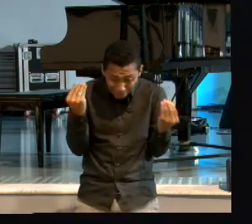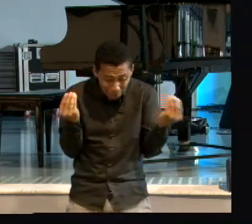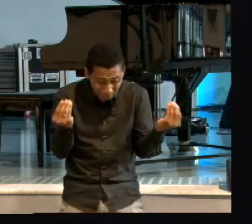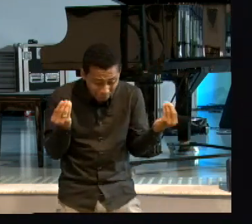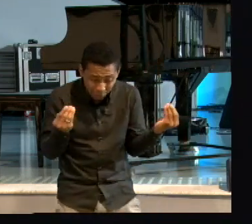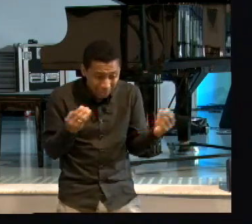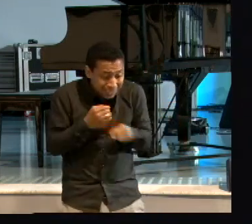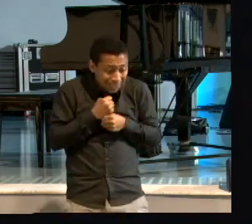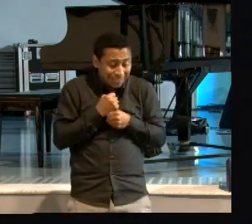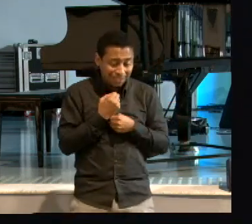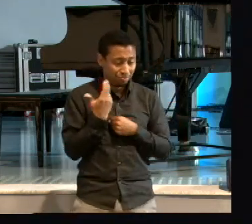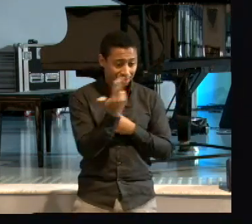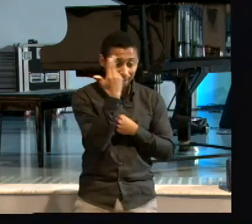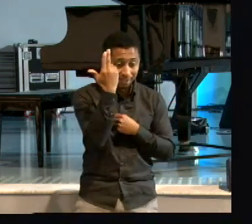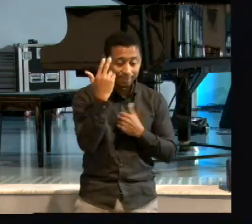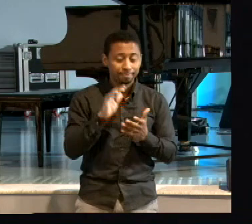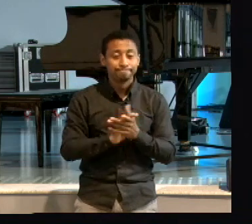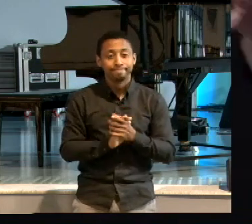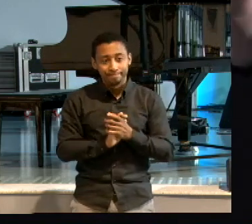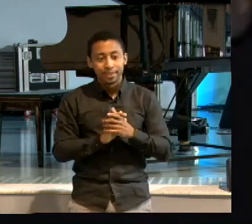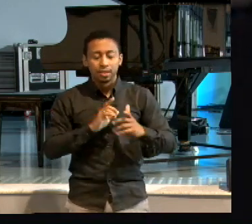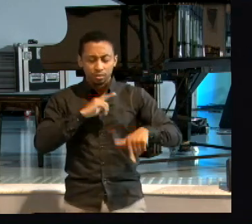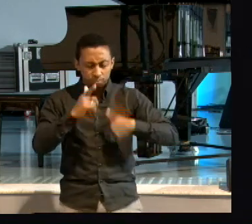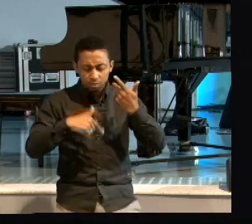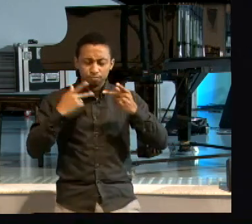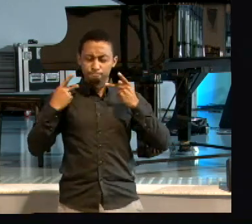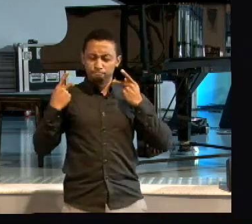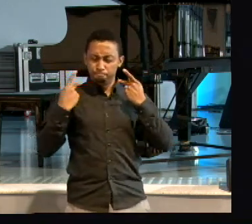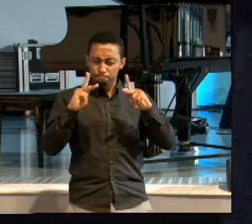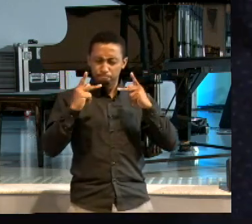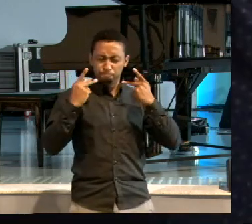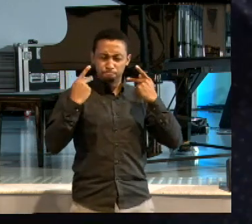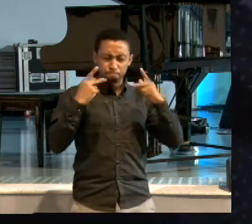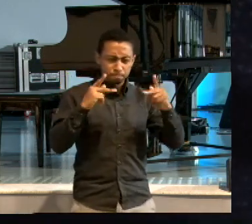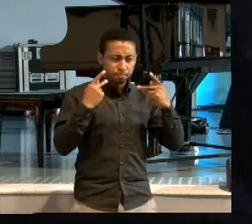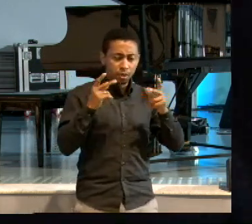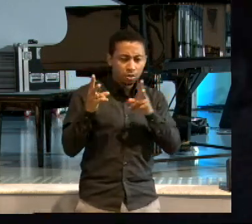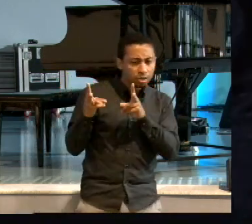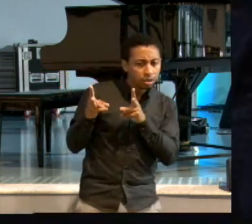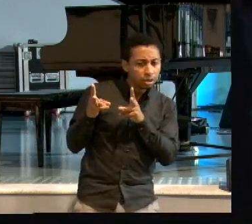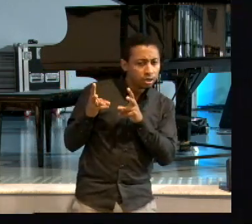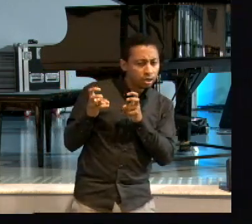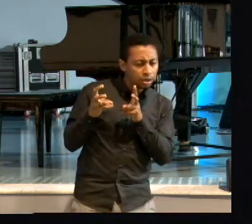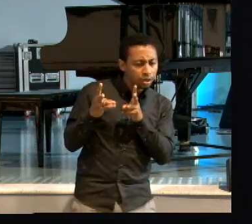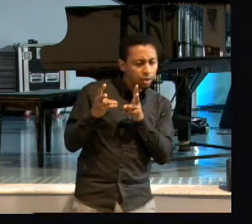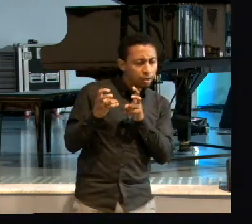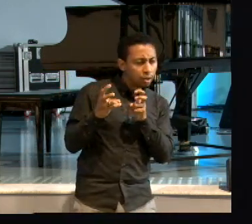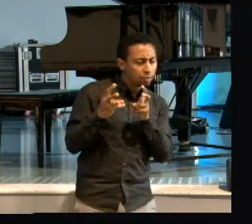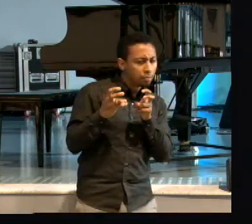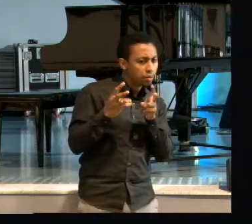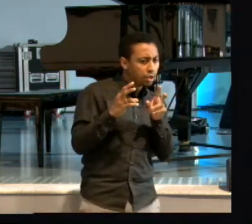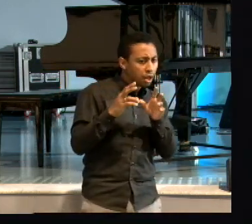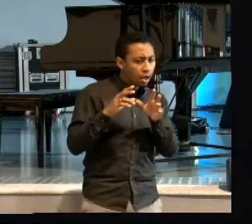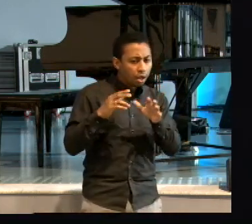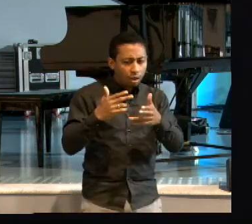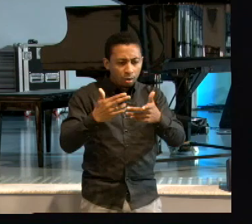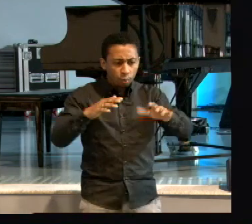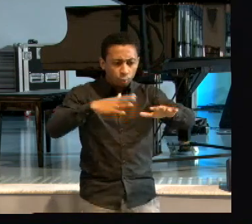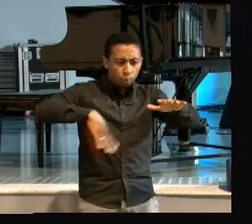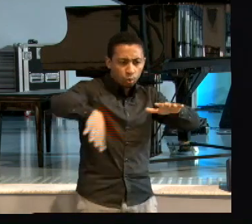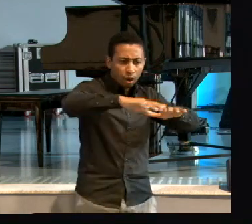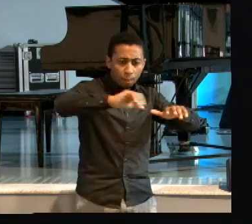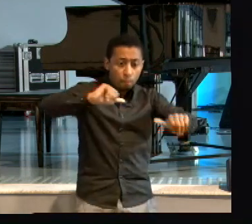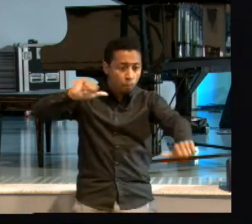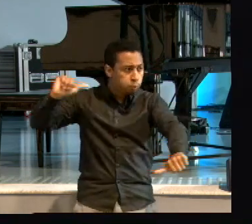segurar. Mas logo depois que eu comecei a falar, eu comecei a perceber uma mudança muito rápida do clima. E